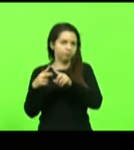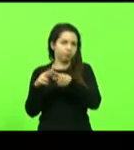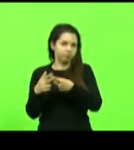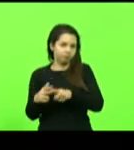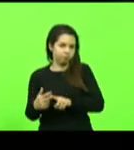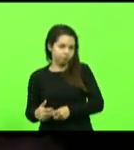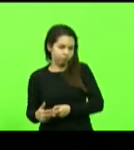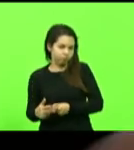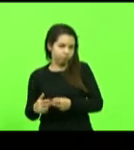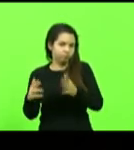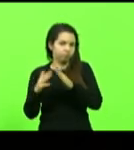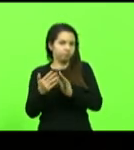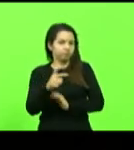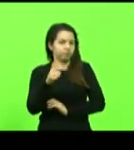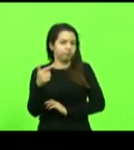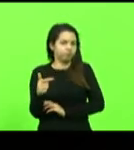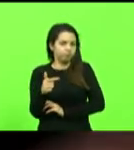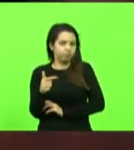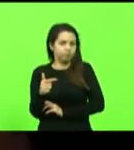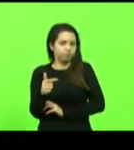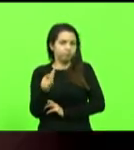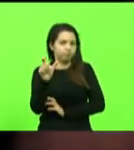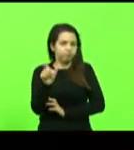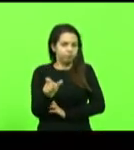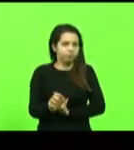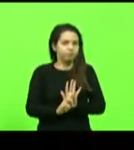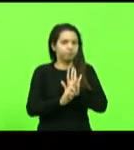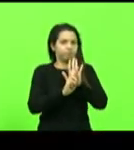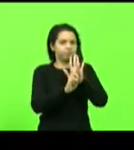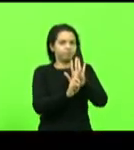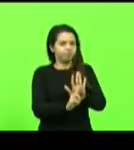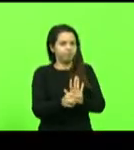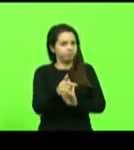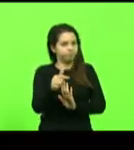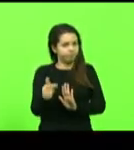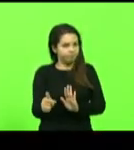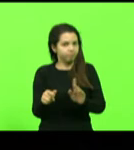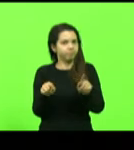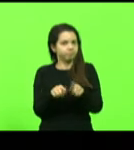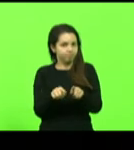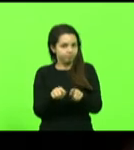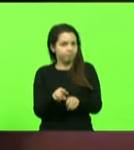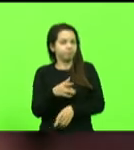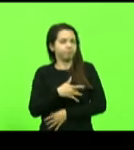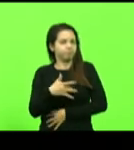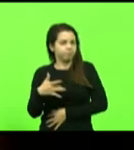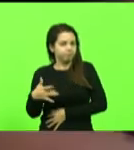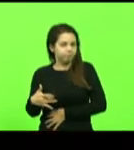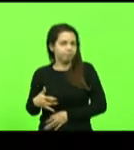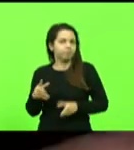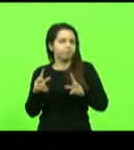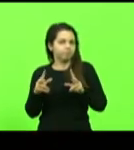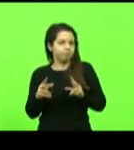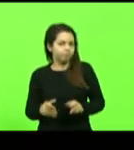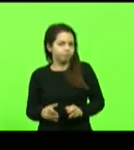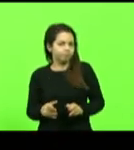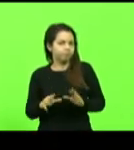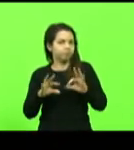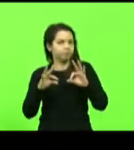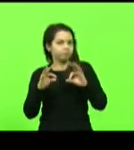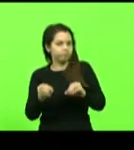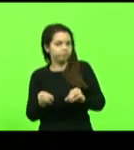não há ninguém que represente essa área. Na saúde estamos na mesma situação. Se tudo o que está acontecendo hoje em